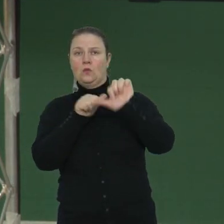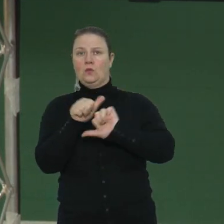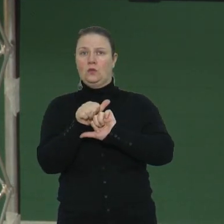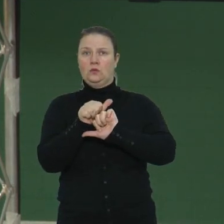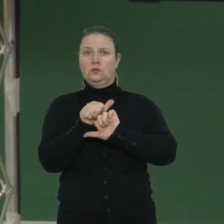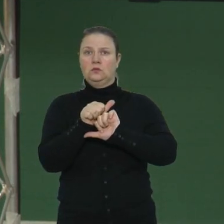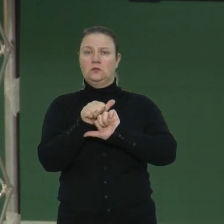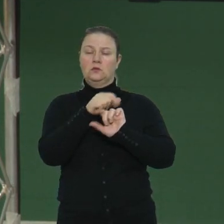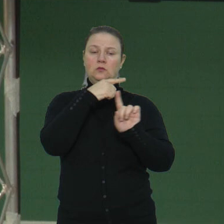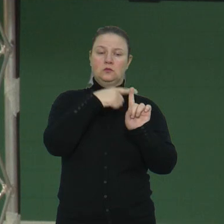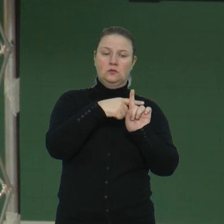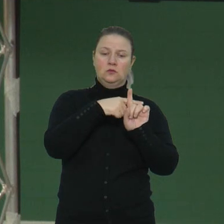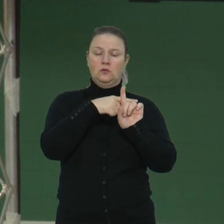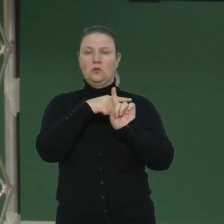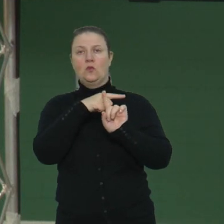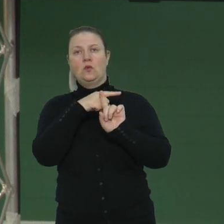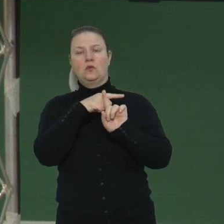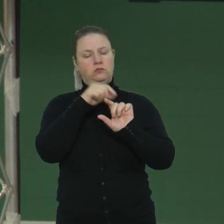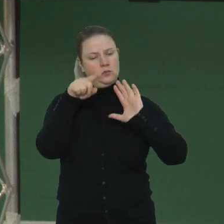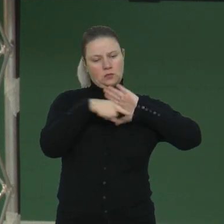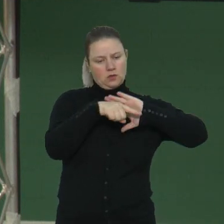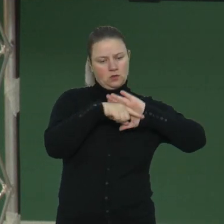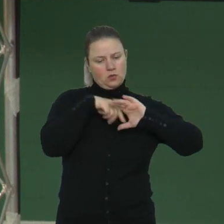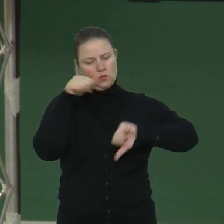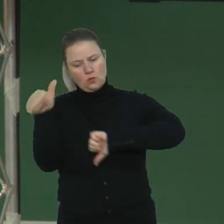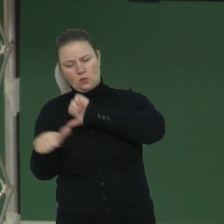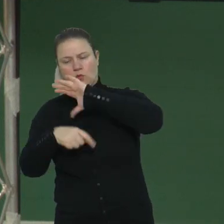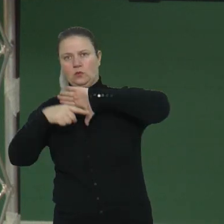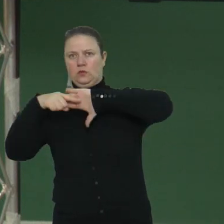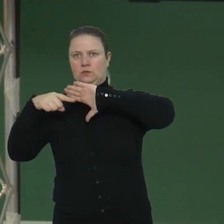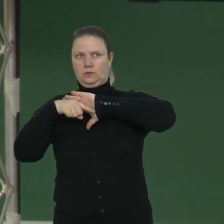Positivo. Então, 150 mais 2,5, eu tenho aqui o quê?